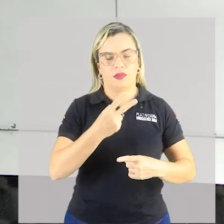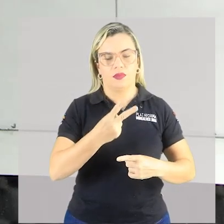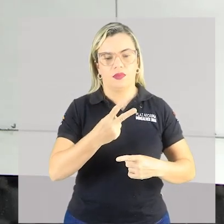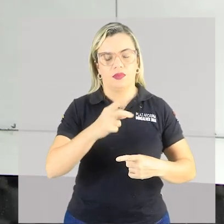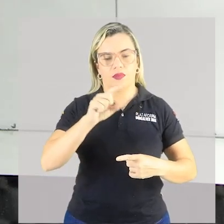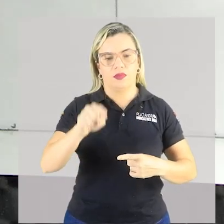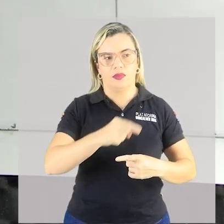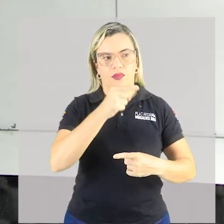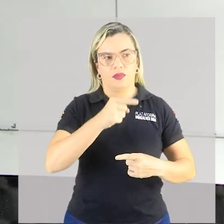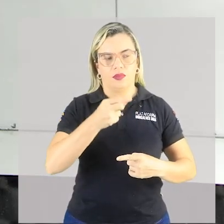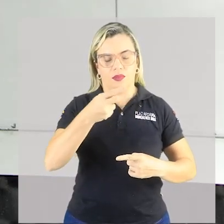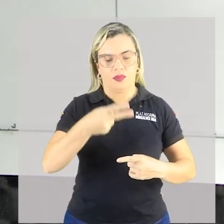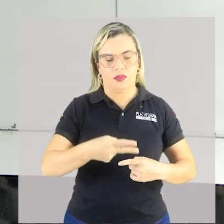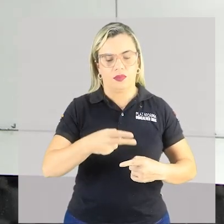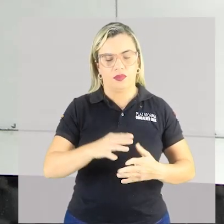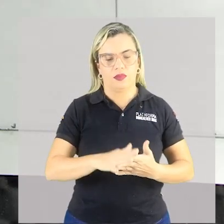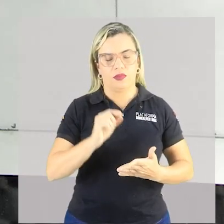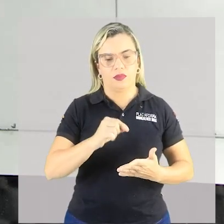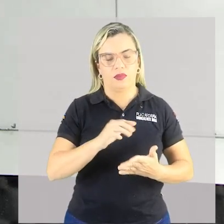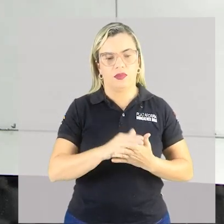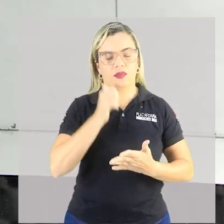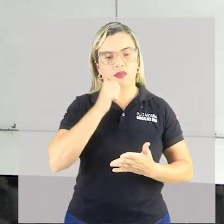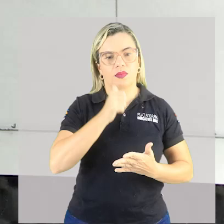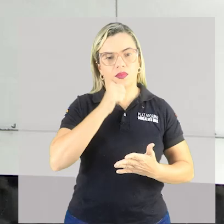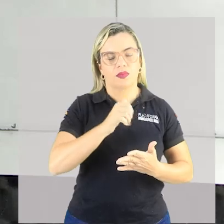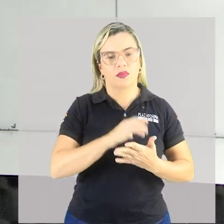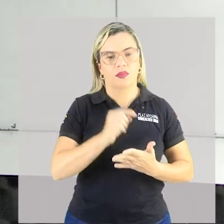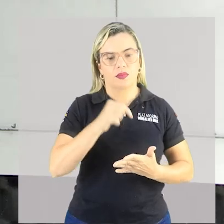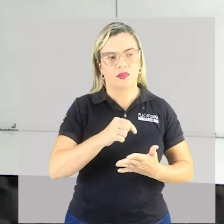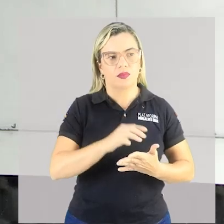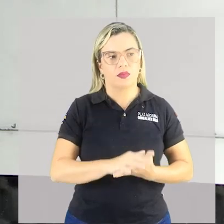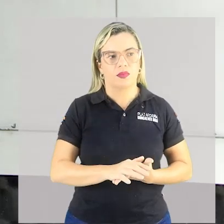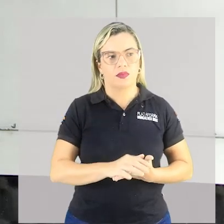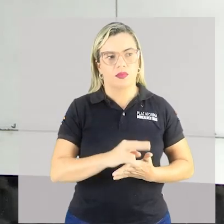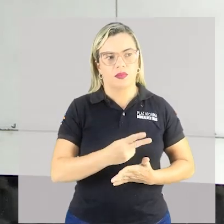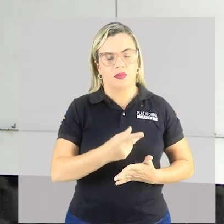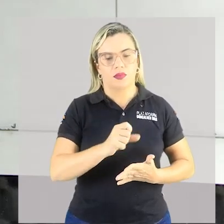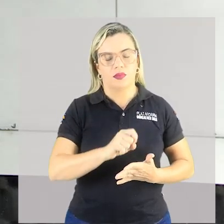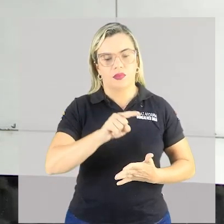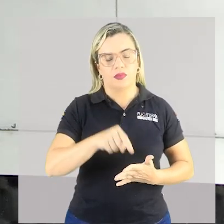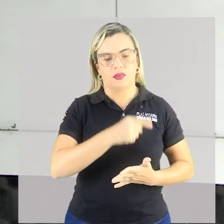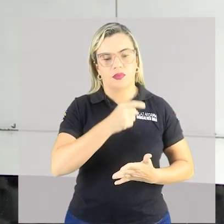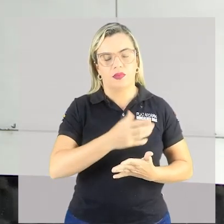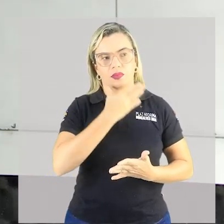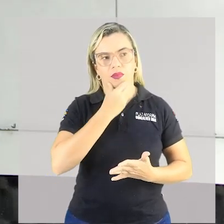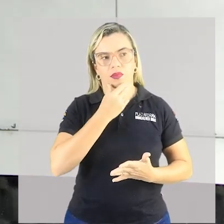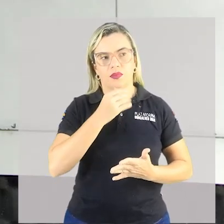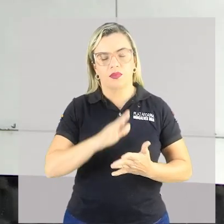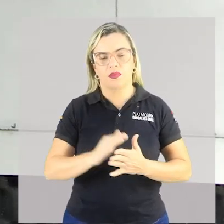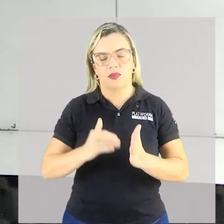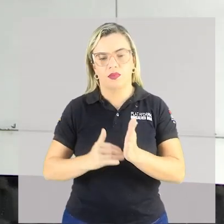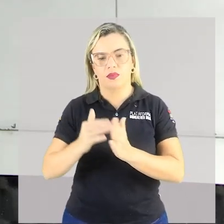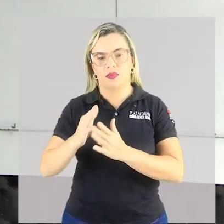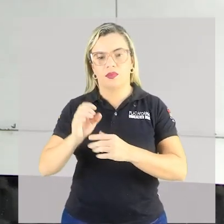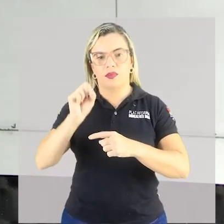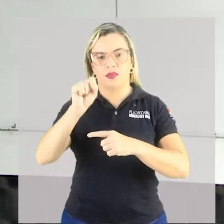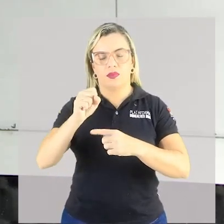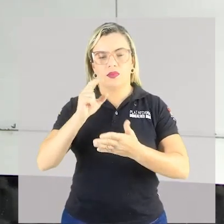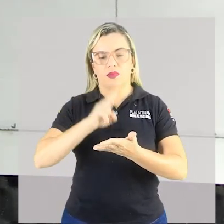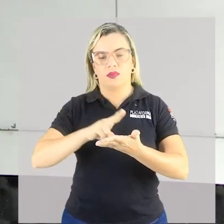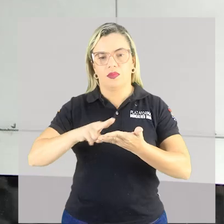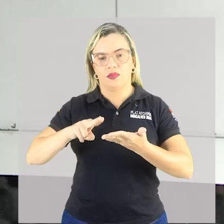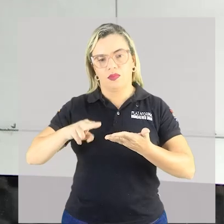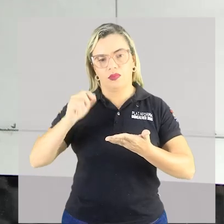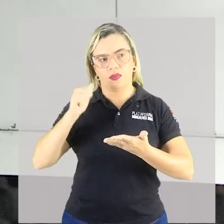mulheres está para o número inicial de internação dos homens, assim como o aumento de internação das mulheres está para o aumento de internação